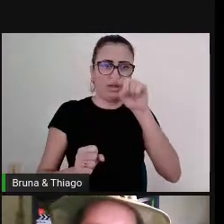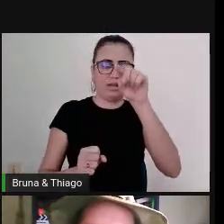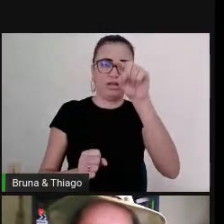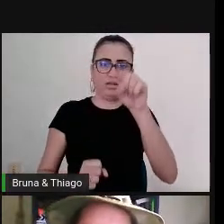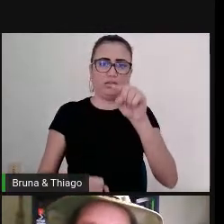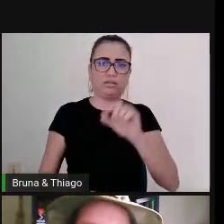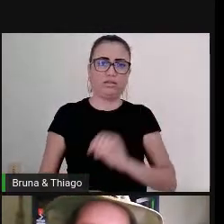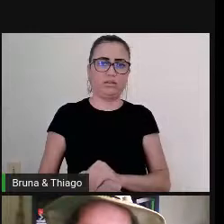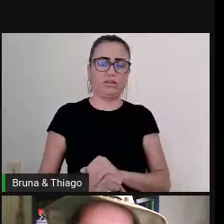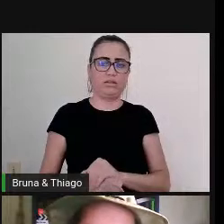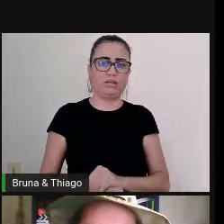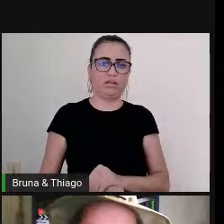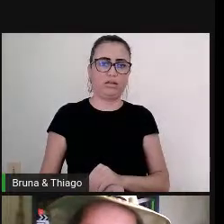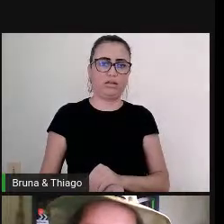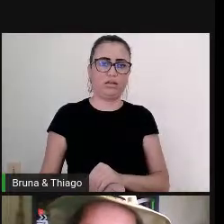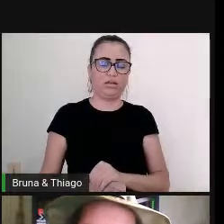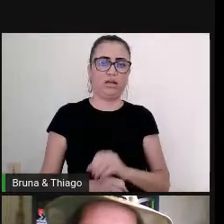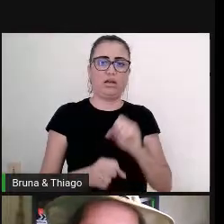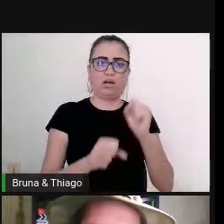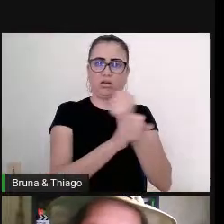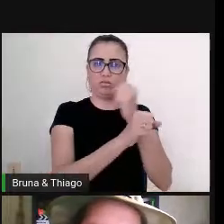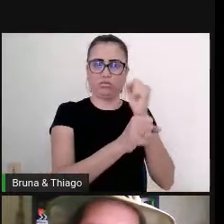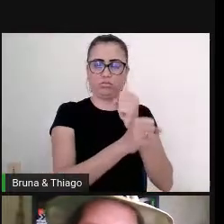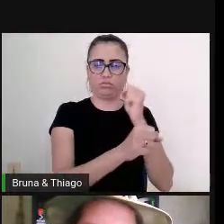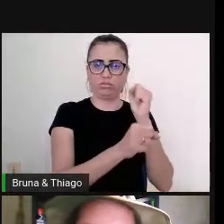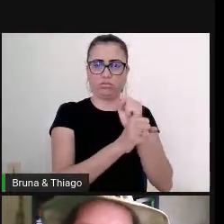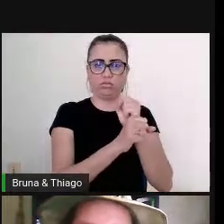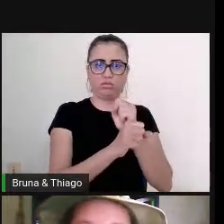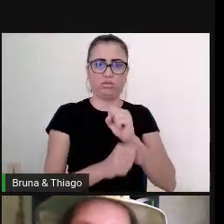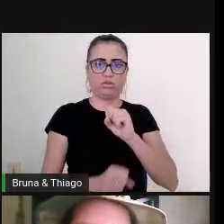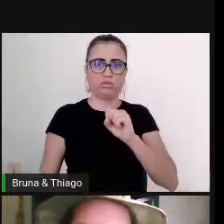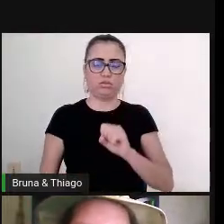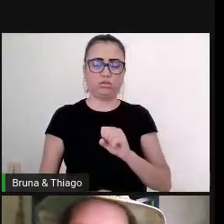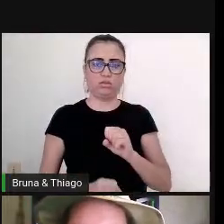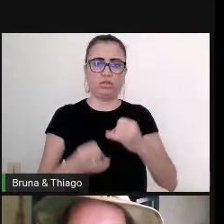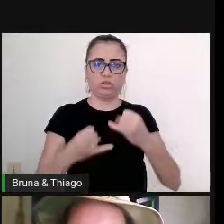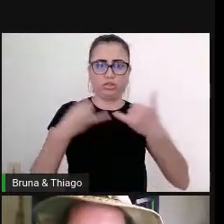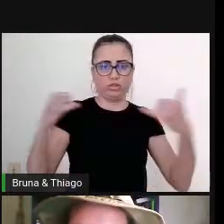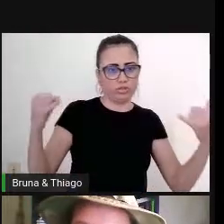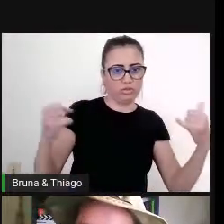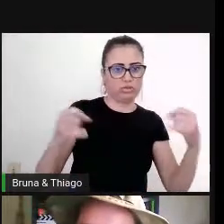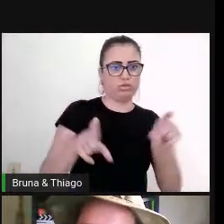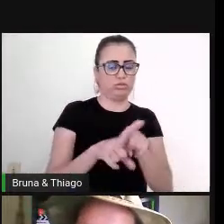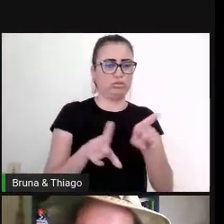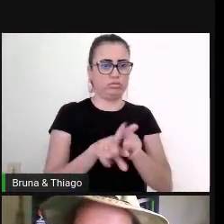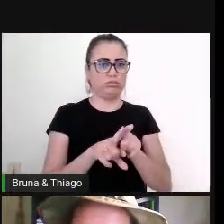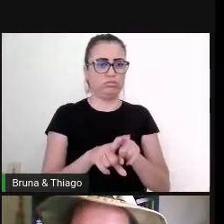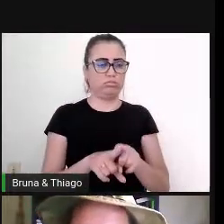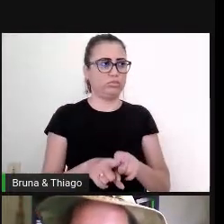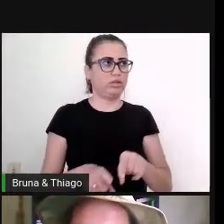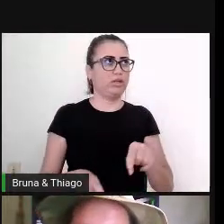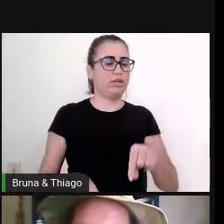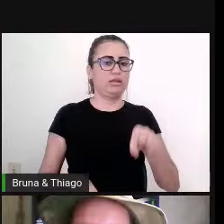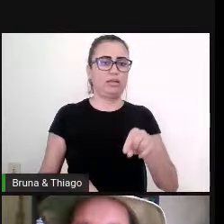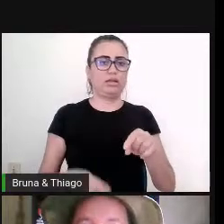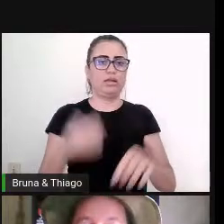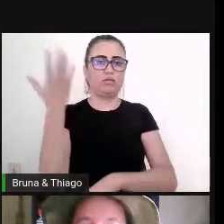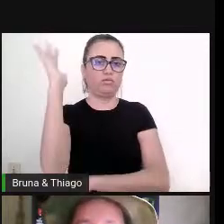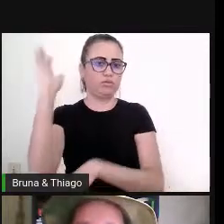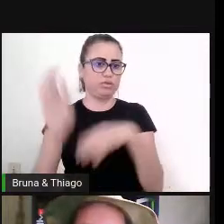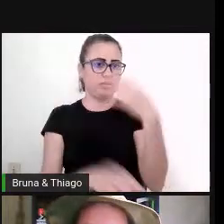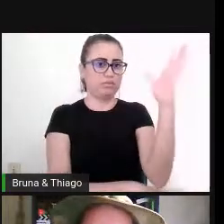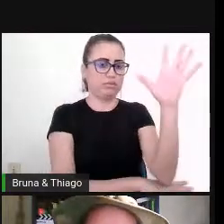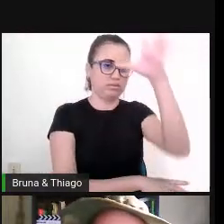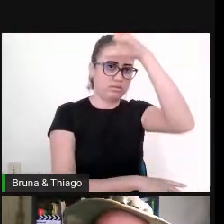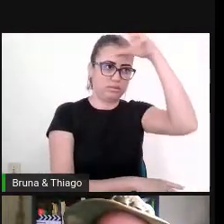Santo Antônio, que não está aparecendo, e daqui mais ou menos 120 quilômetros a hidrelétrica de Jirau. E aqui na floresta amazônica nós temos aí